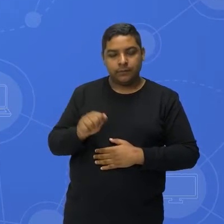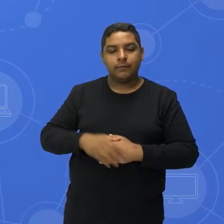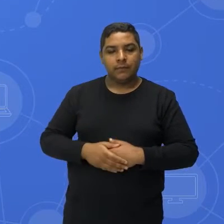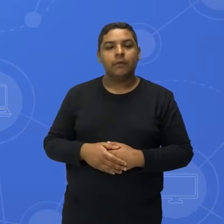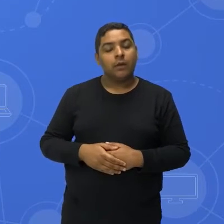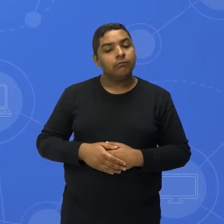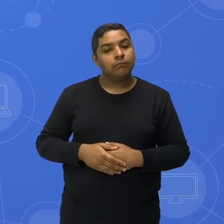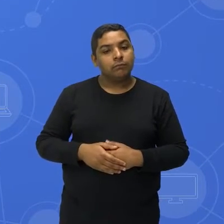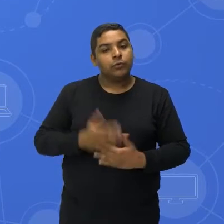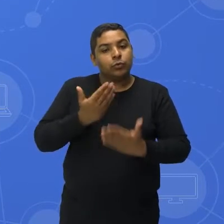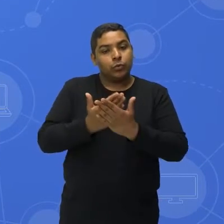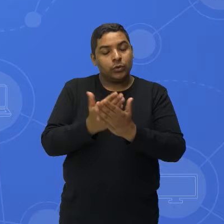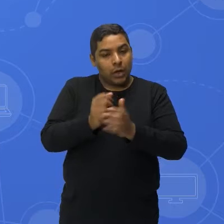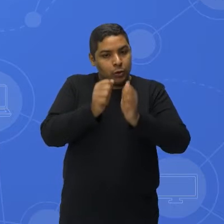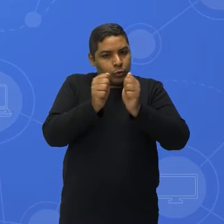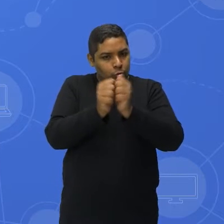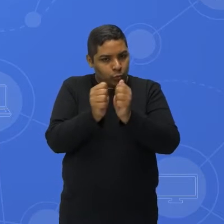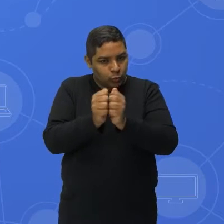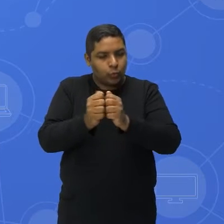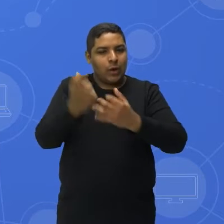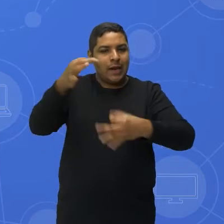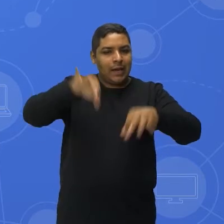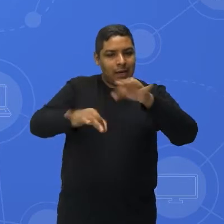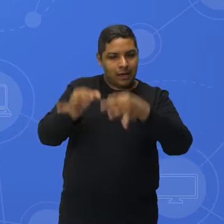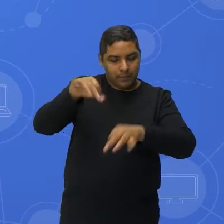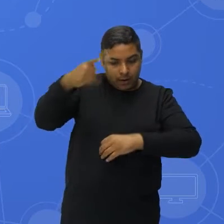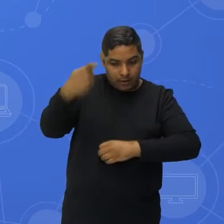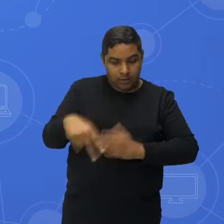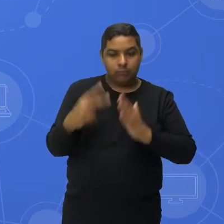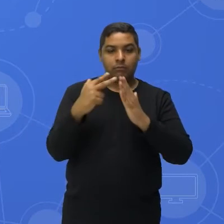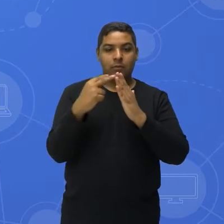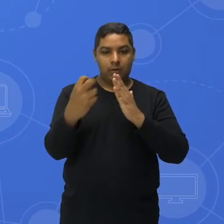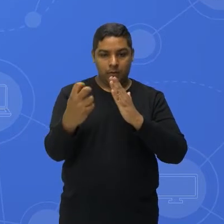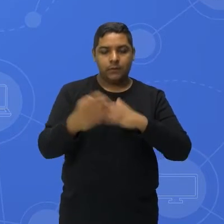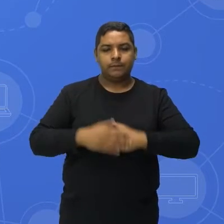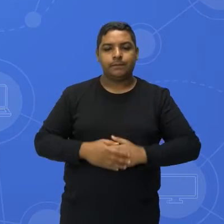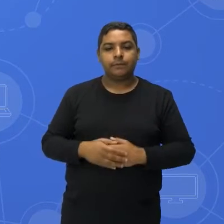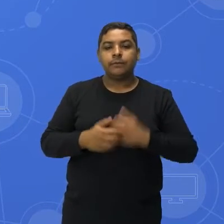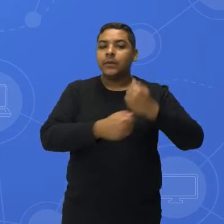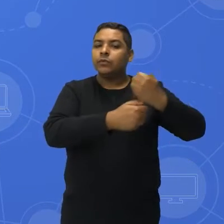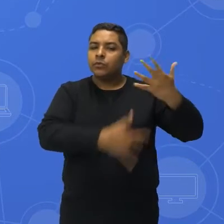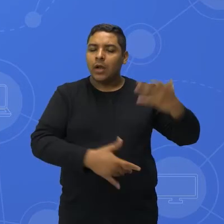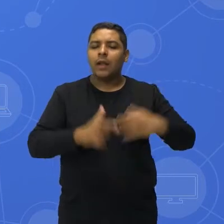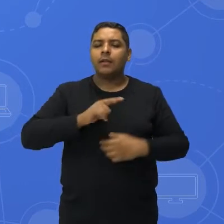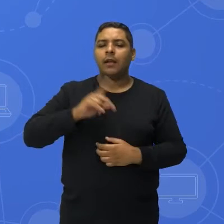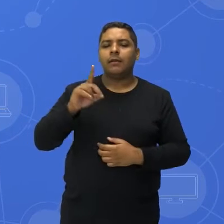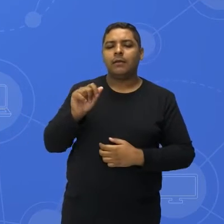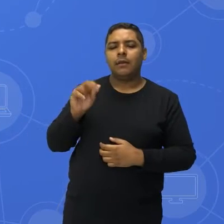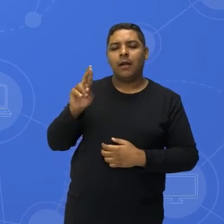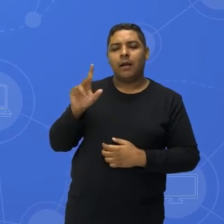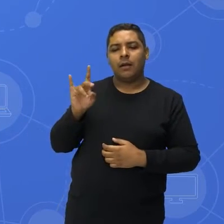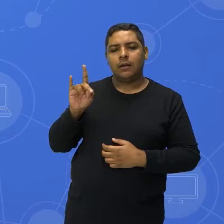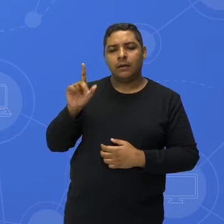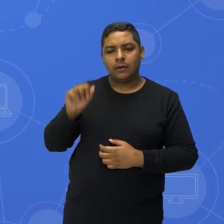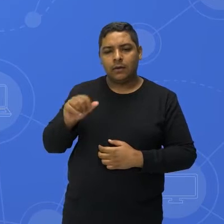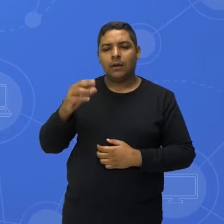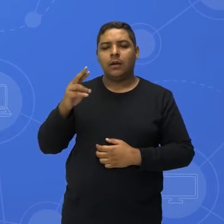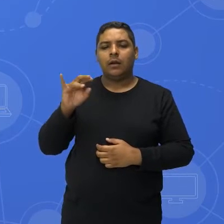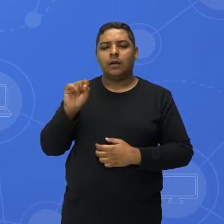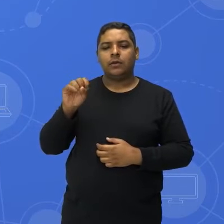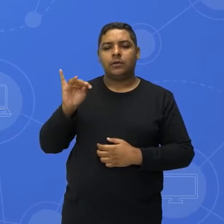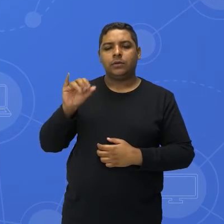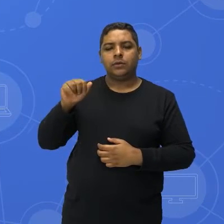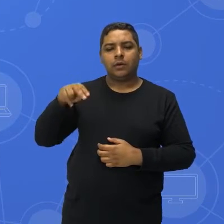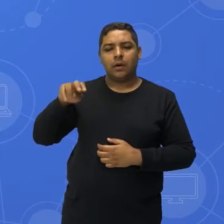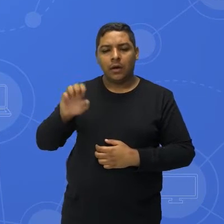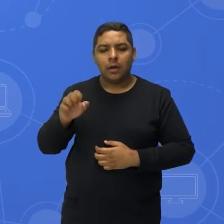acompanhar vocês aqui na aula de Química do Aula em Casa. Lá no chat, vocês têm a professora Darlinda, a professora Cristiane, tá? Que vão